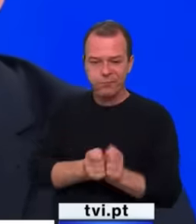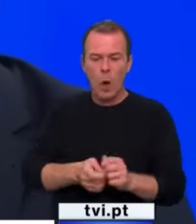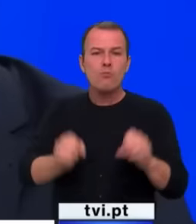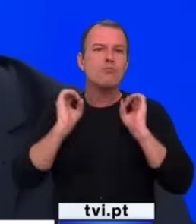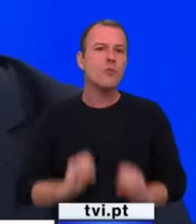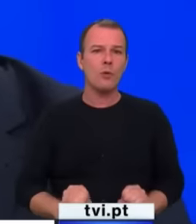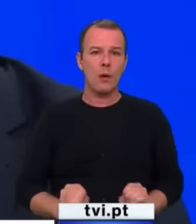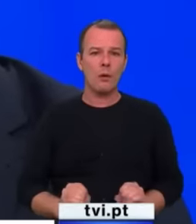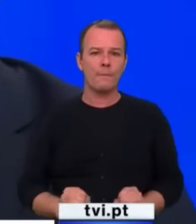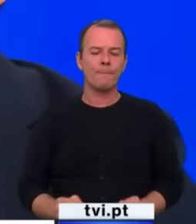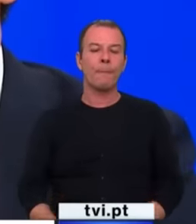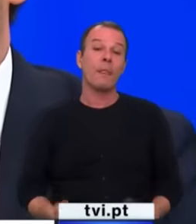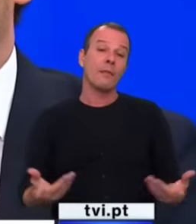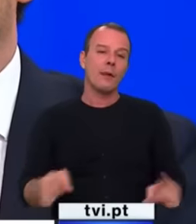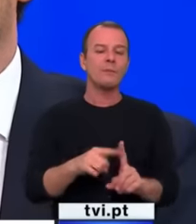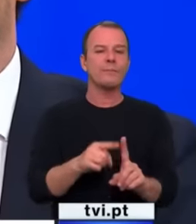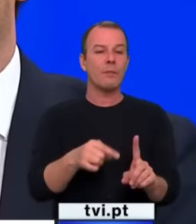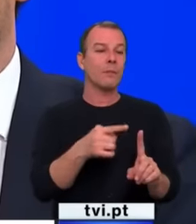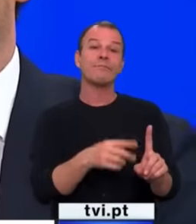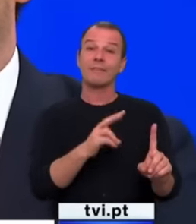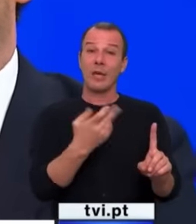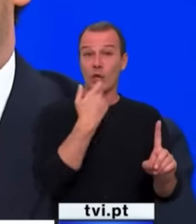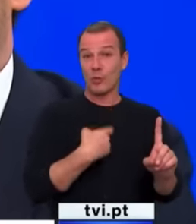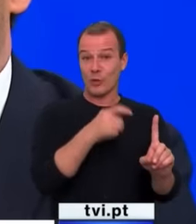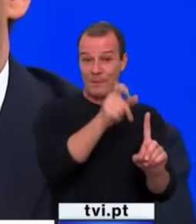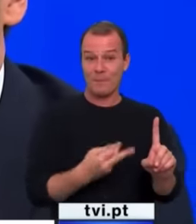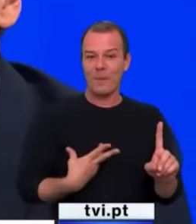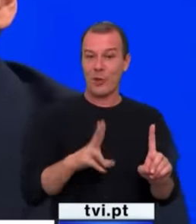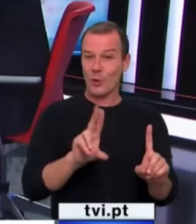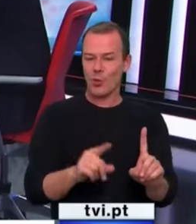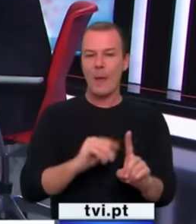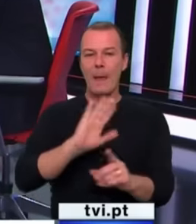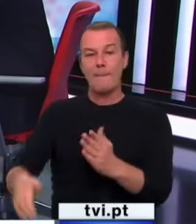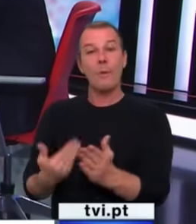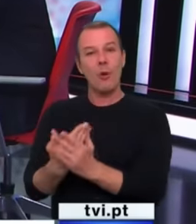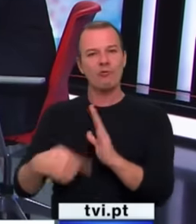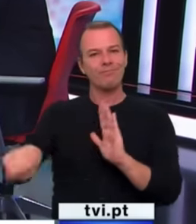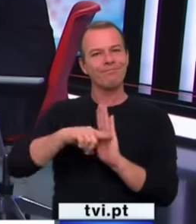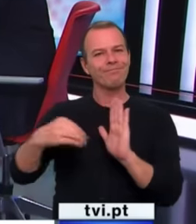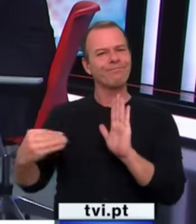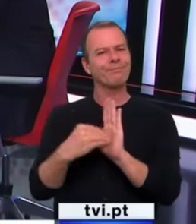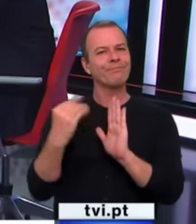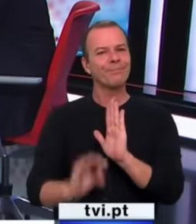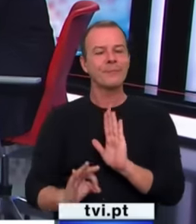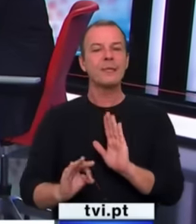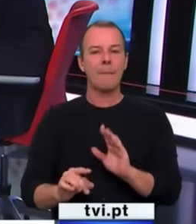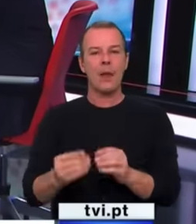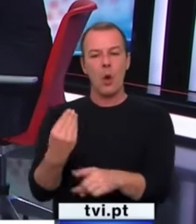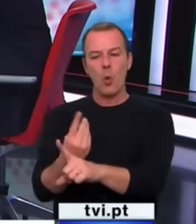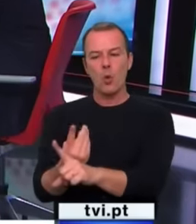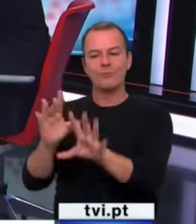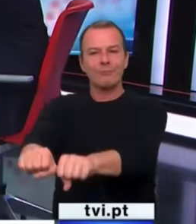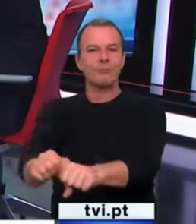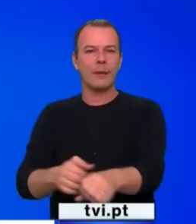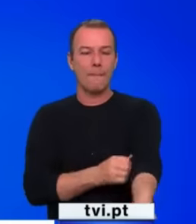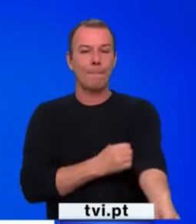contra esta reforma da justiça. Então vamos ouvi-lo, Pedro Nuno Santos, sobre esta proposta concreta do Chega de apreensão de bens, mesmo antes de haver uma condenação. O